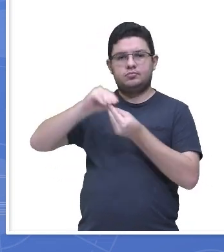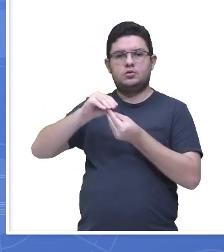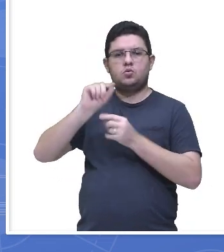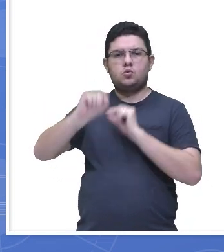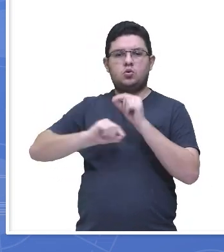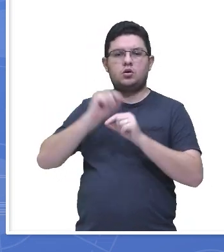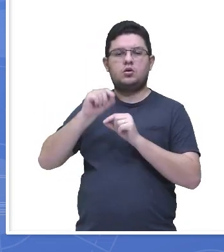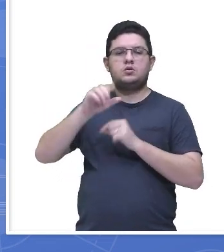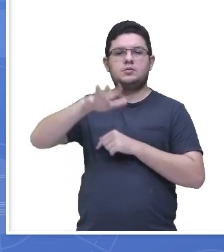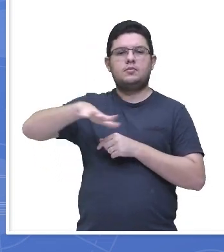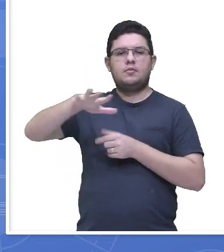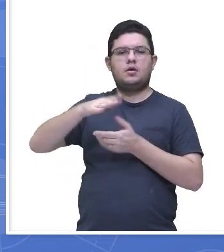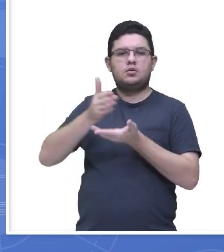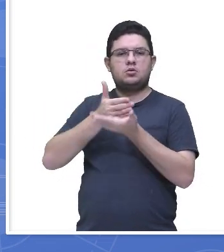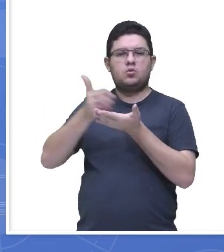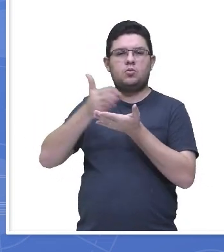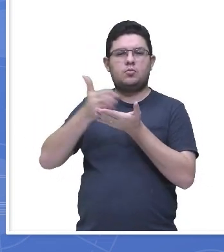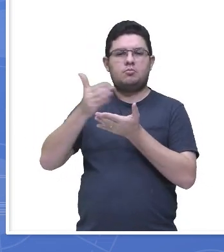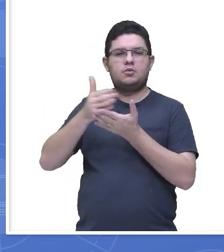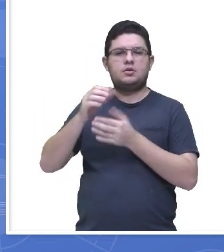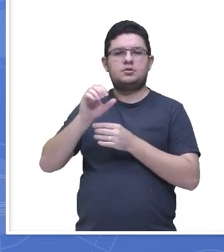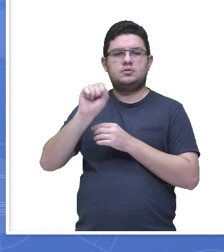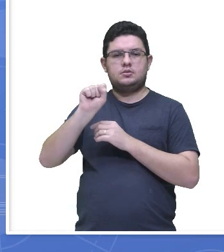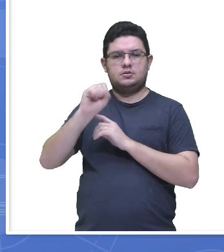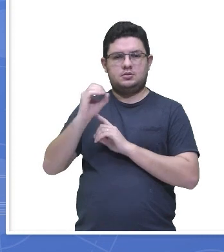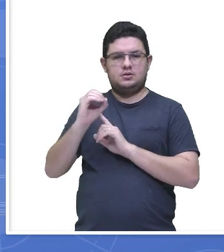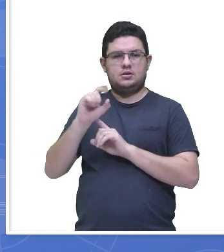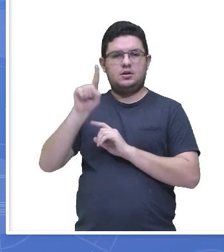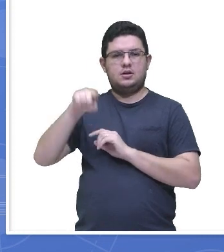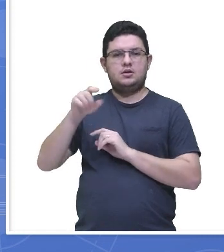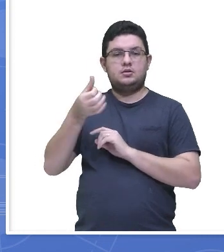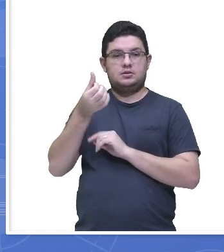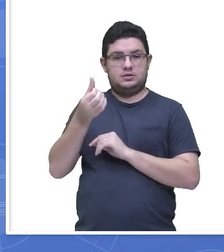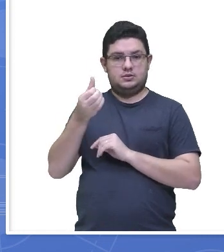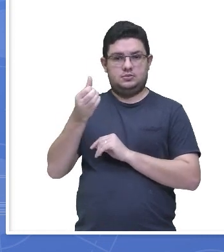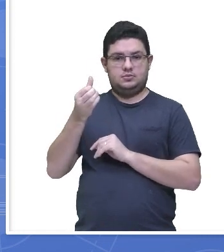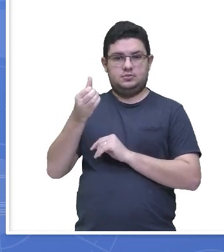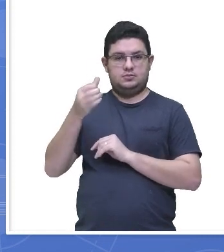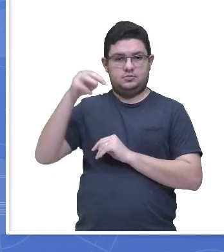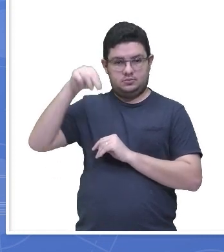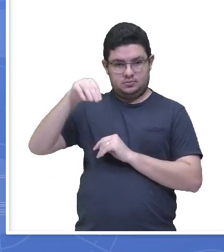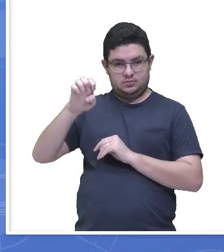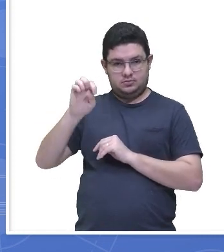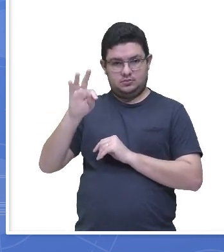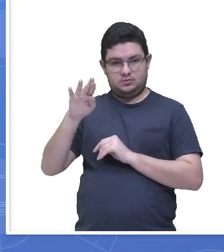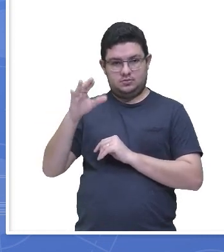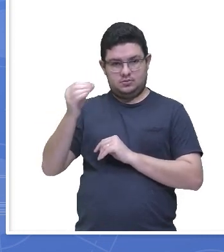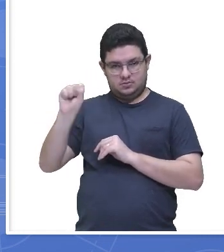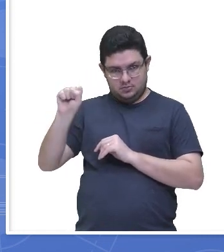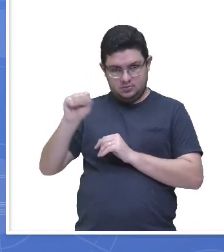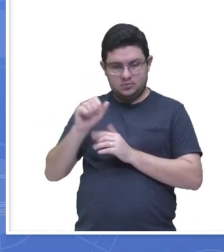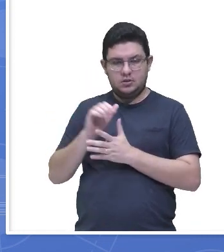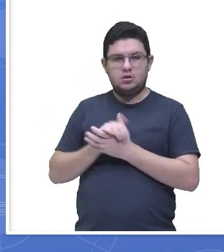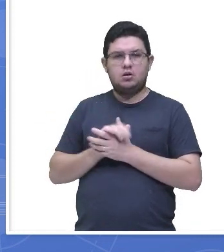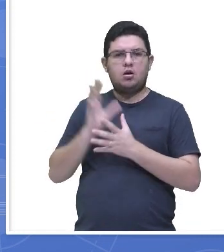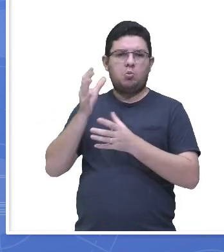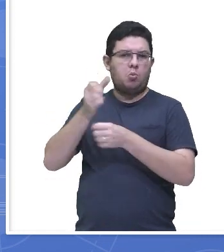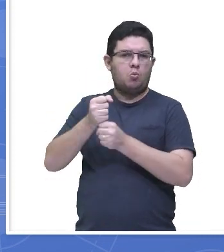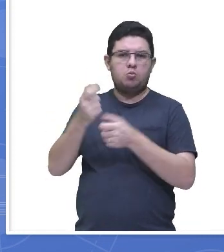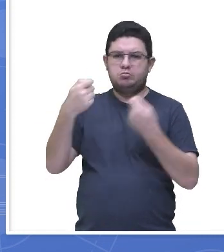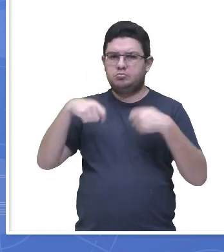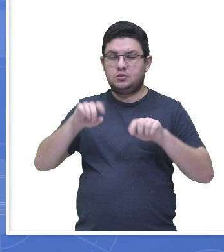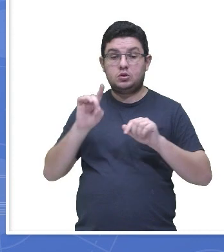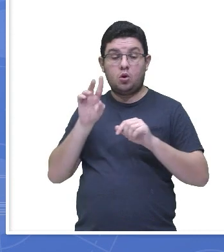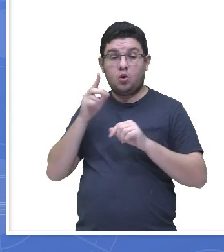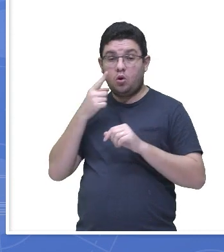metros. Tá aqui, ó, espaço inicial igual a 6 metros. Não precisa fazer conta nenhuma. Olhou para o gráfico, já sabe que o